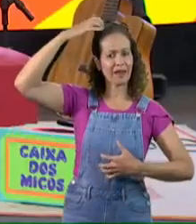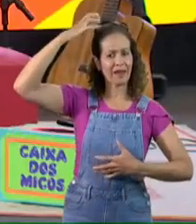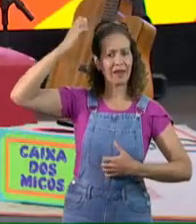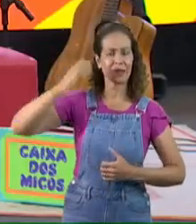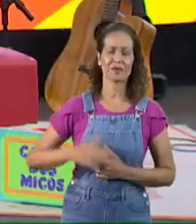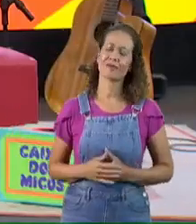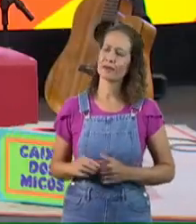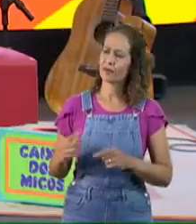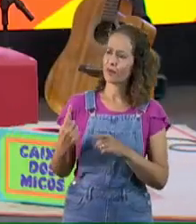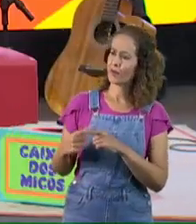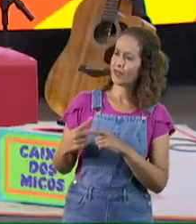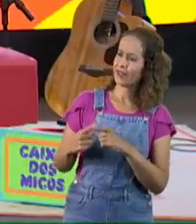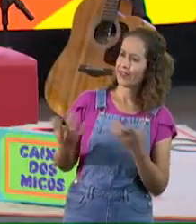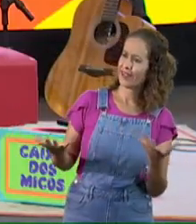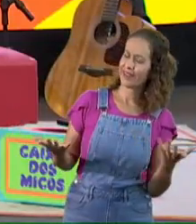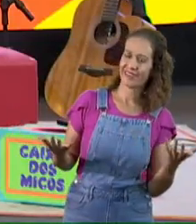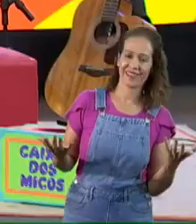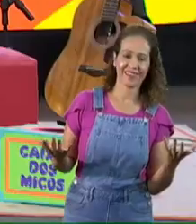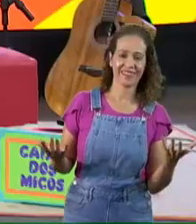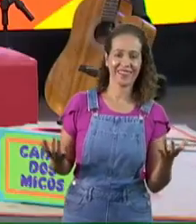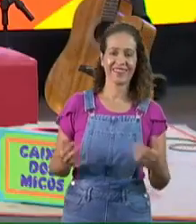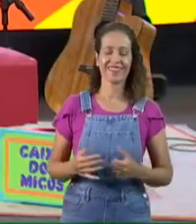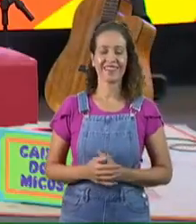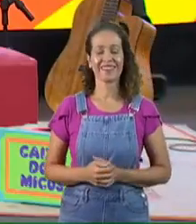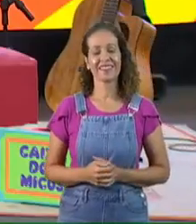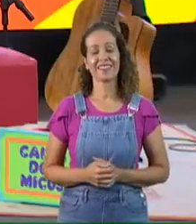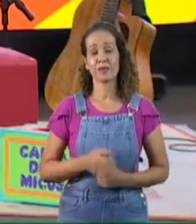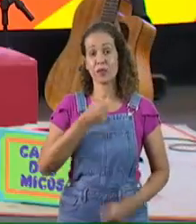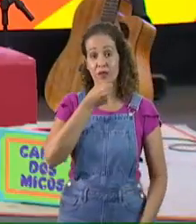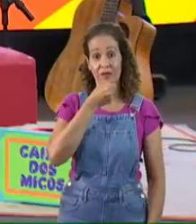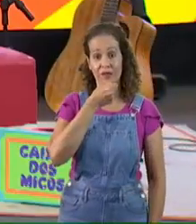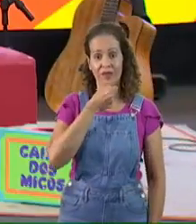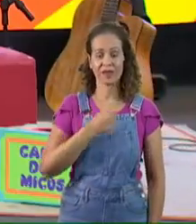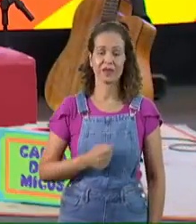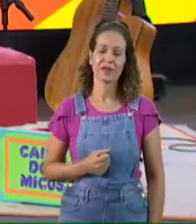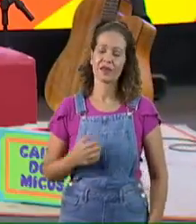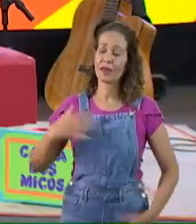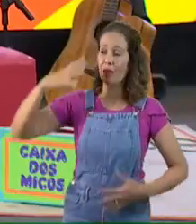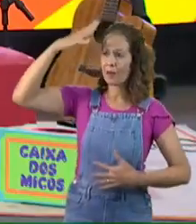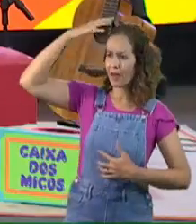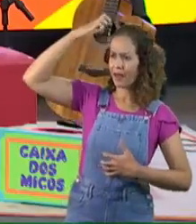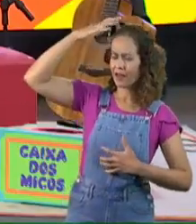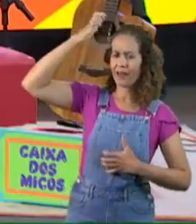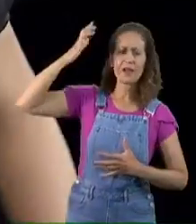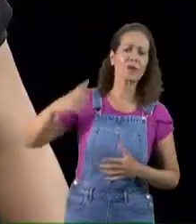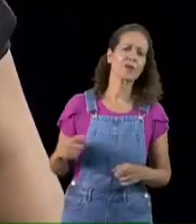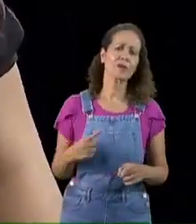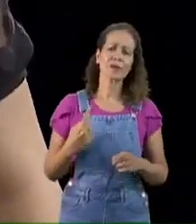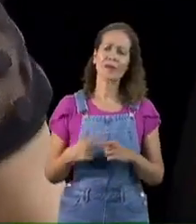quê? Senta. Então fala no microfone. Macaco. Por quê?